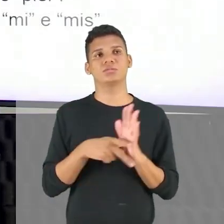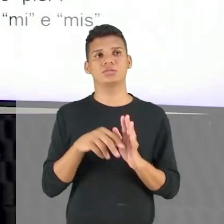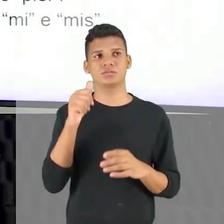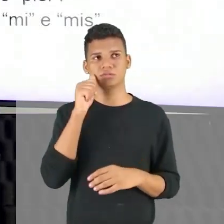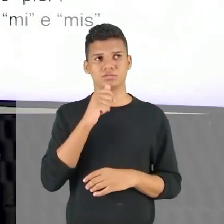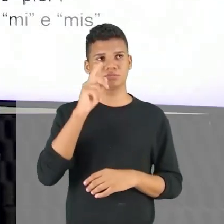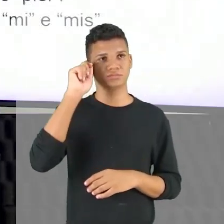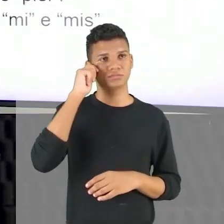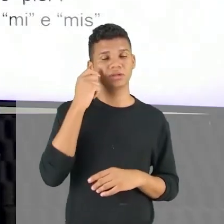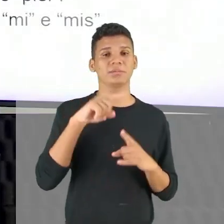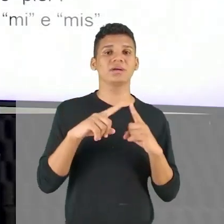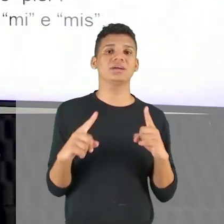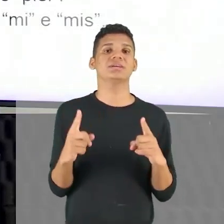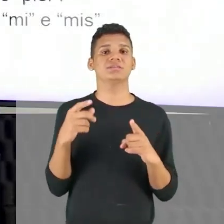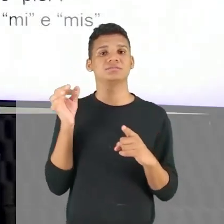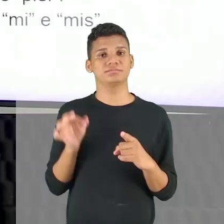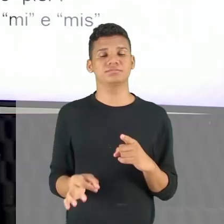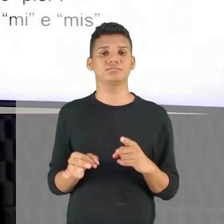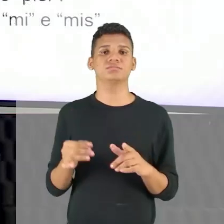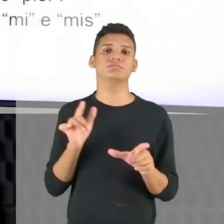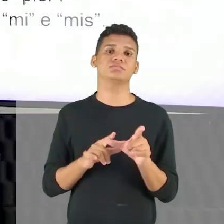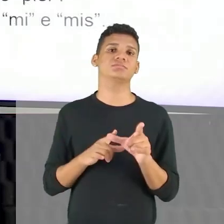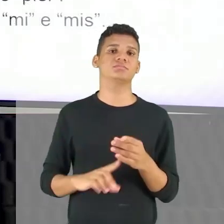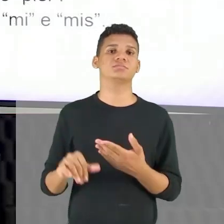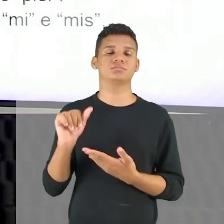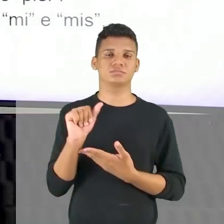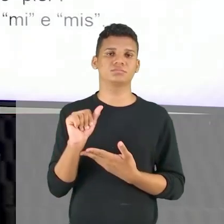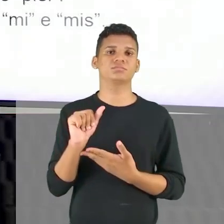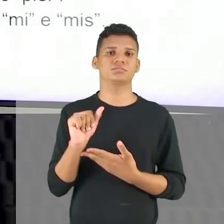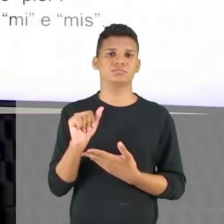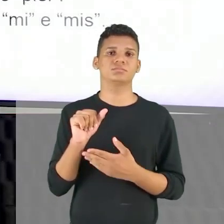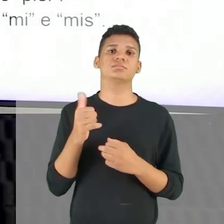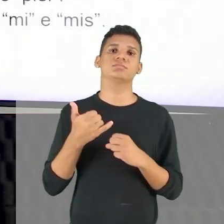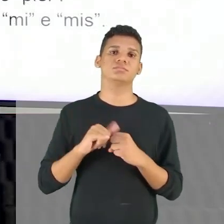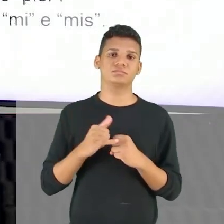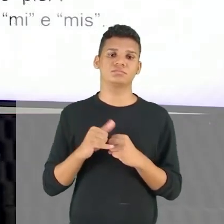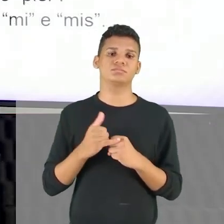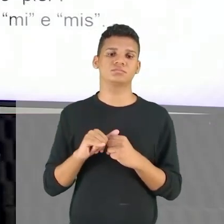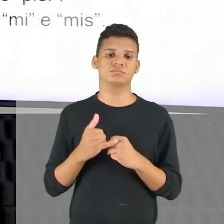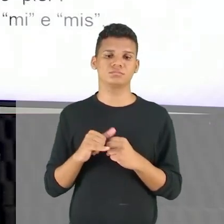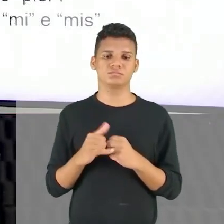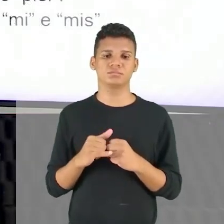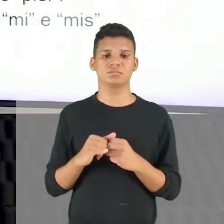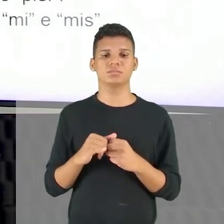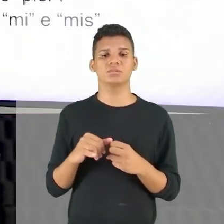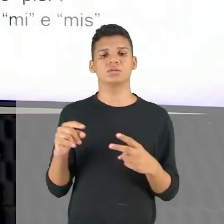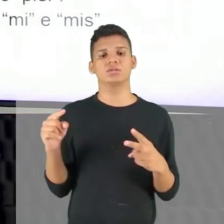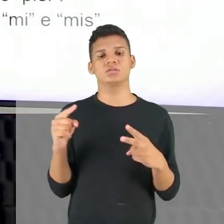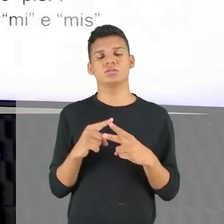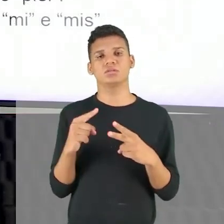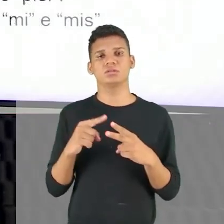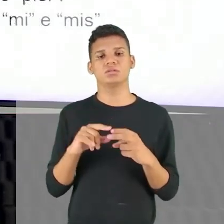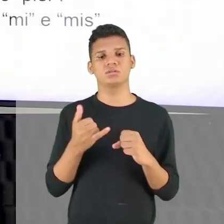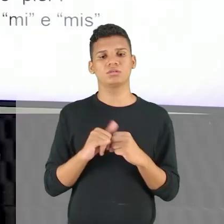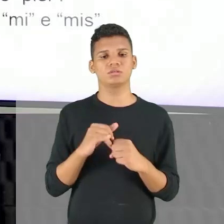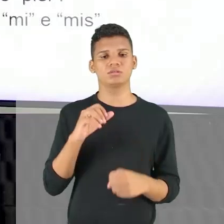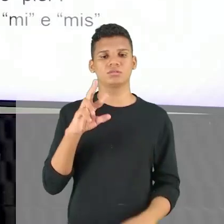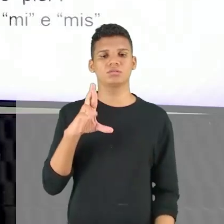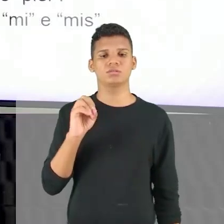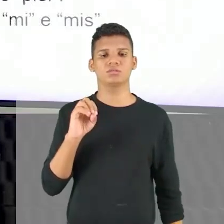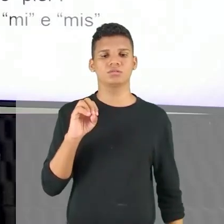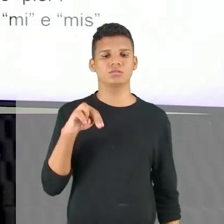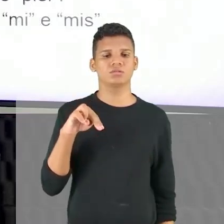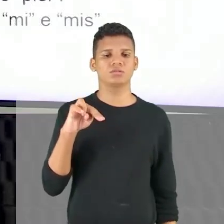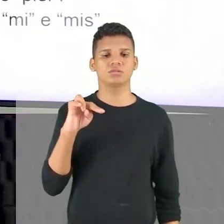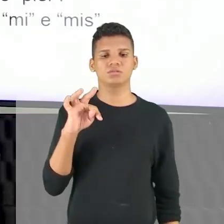Portanto, gente, a alternativa correta, letra A. Os advérbios como rotundamente, que é veemente, absolutamente, é até